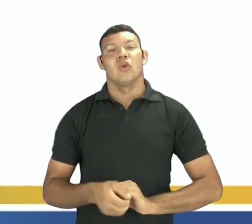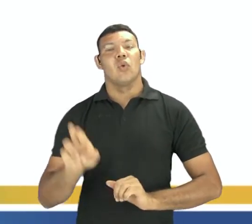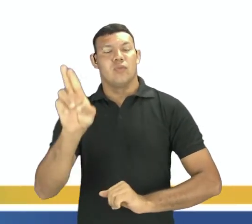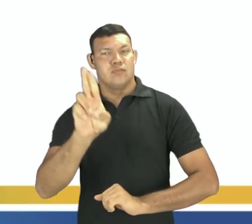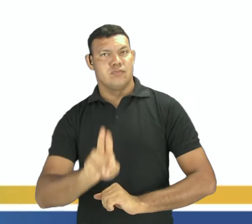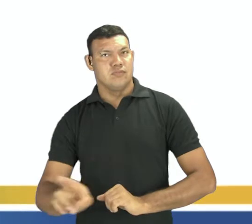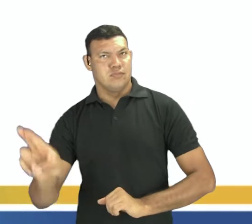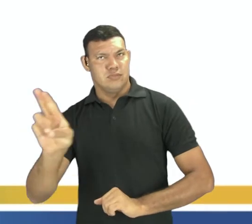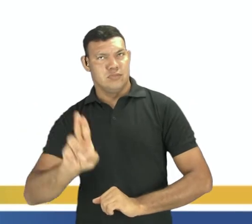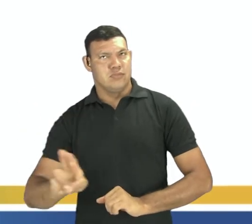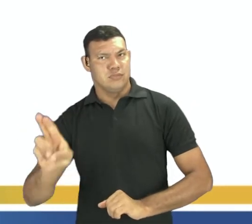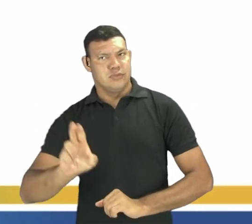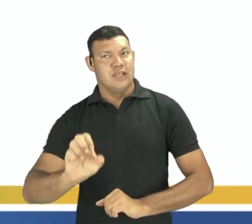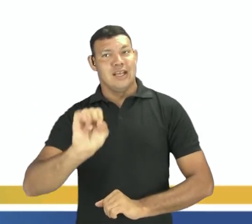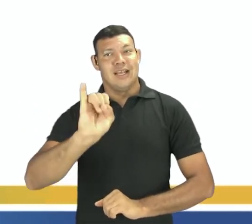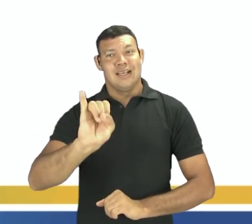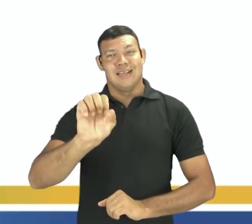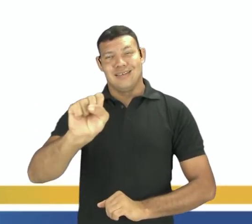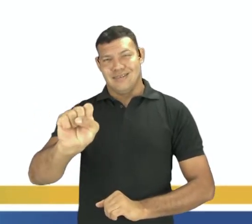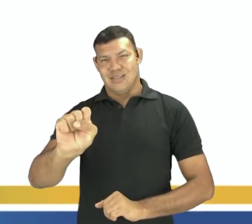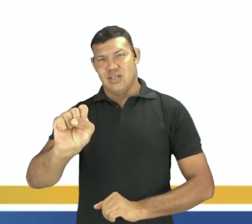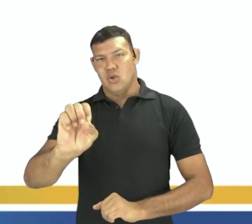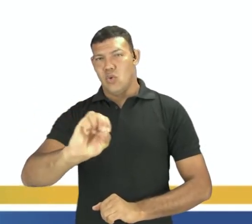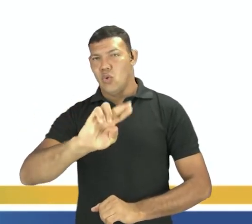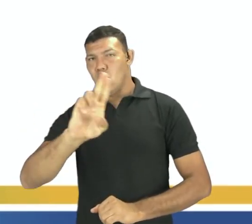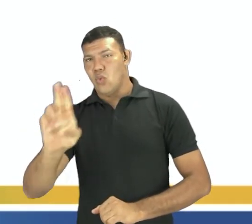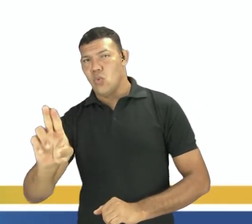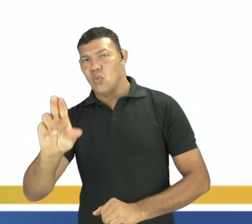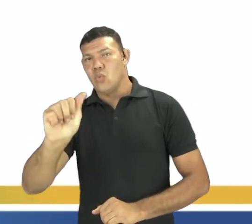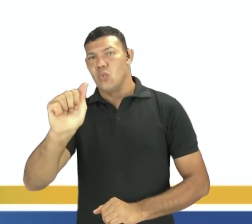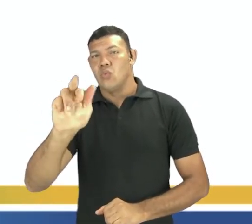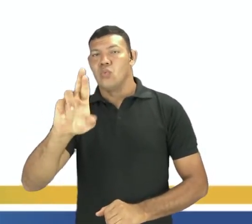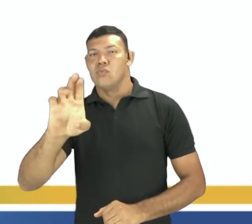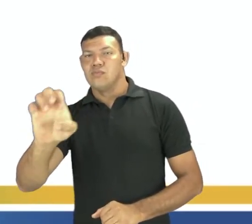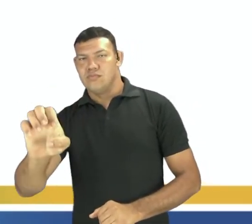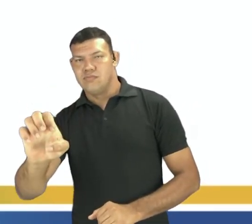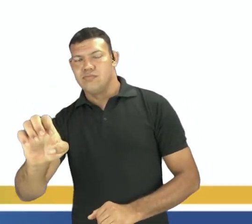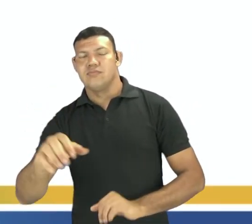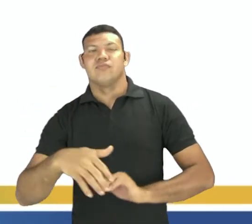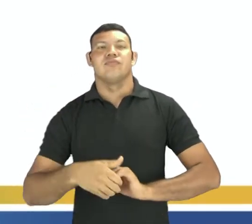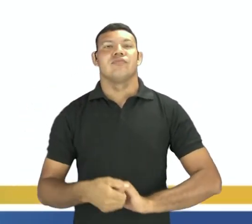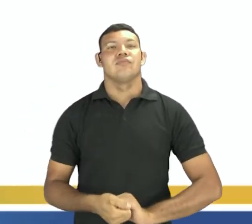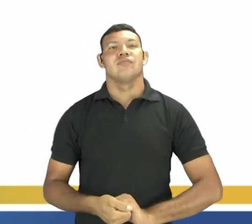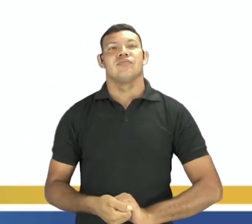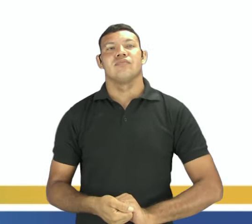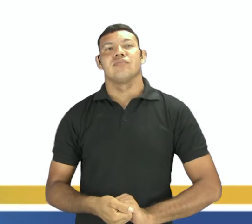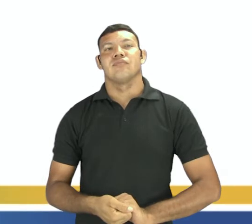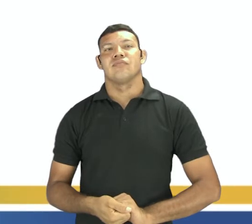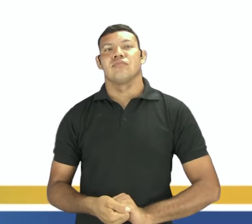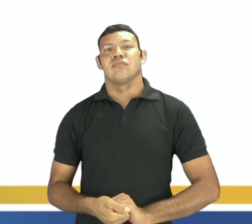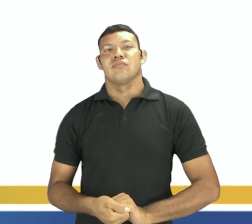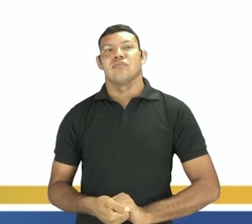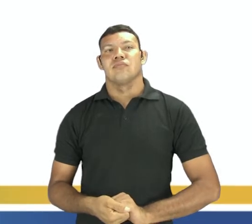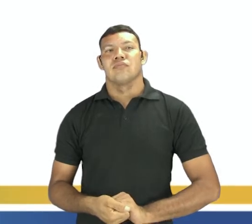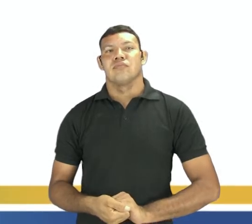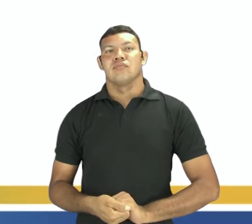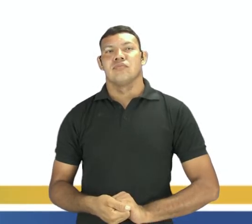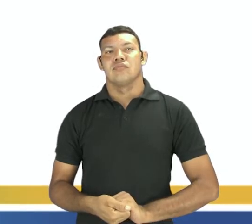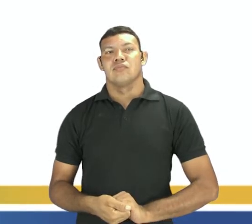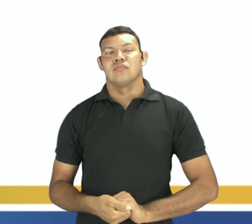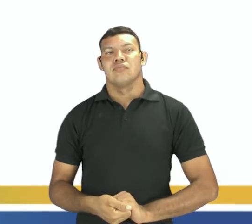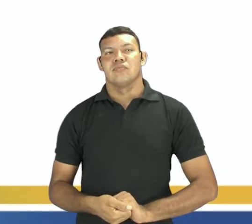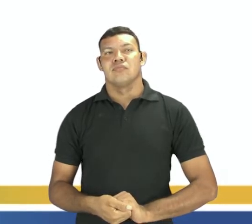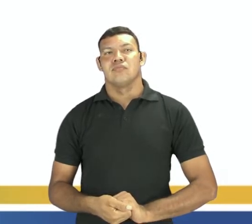is ou are, que é o famoso verbo to be. Right? So let's go here. The car is driven by Adam.